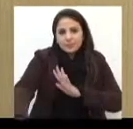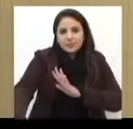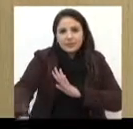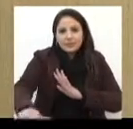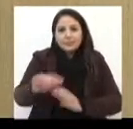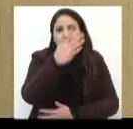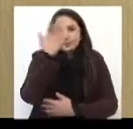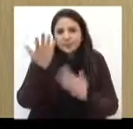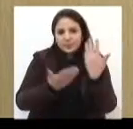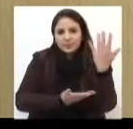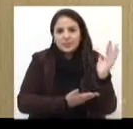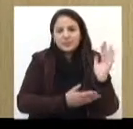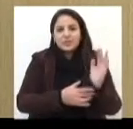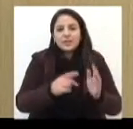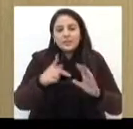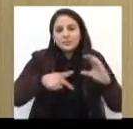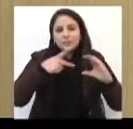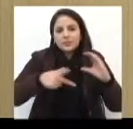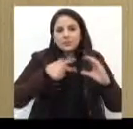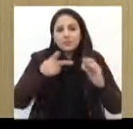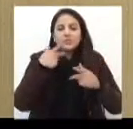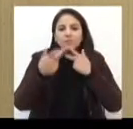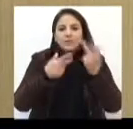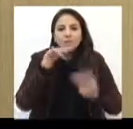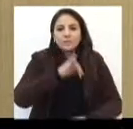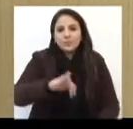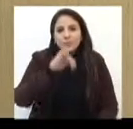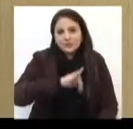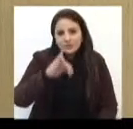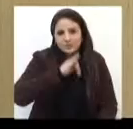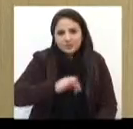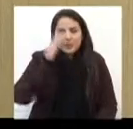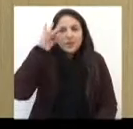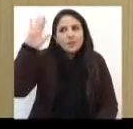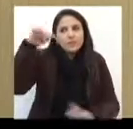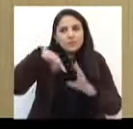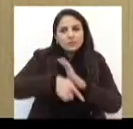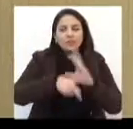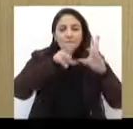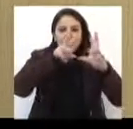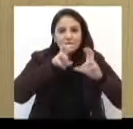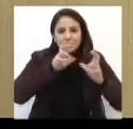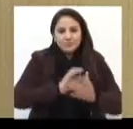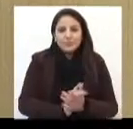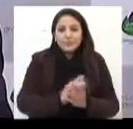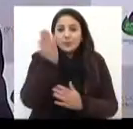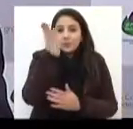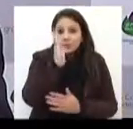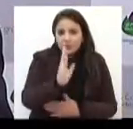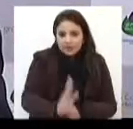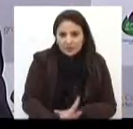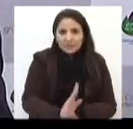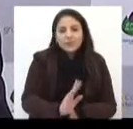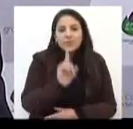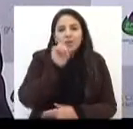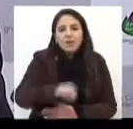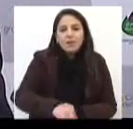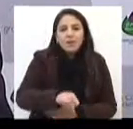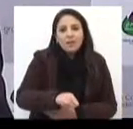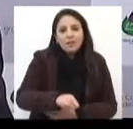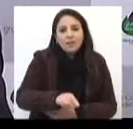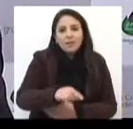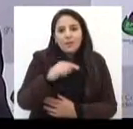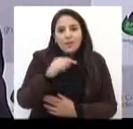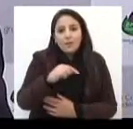Semana do Meio Ambiente. Legislativo destaca a importância de refletir sobre o tema. O Brasil é um dos